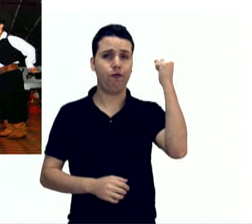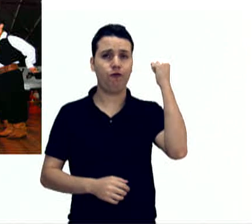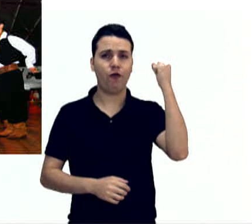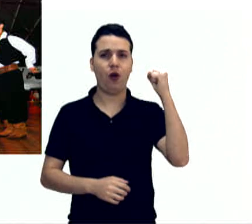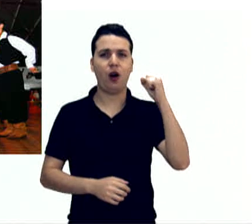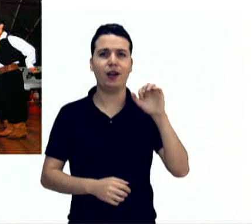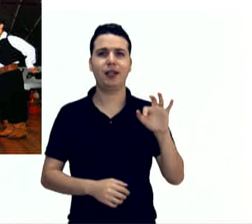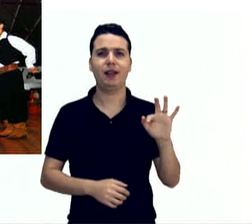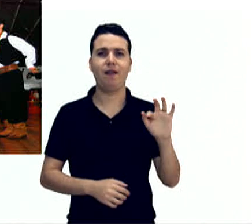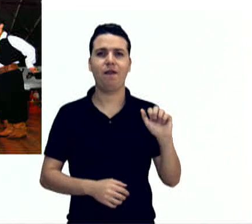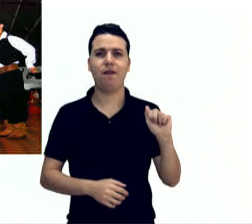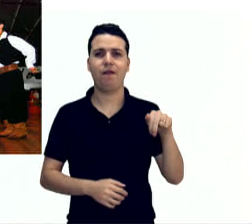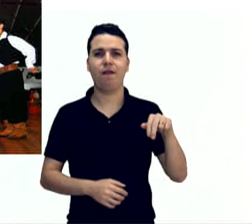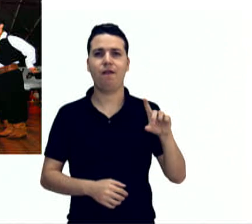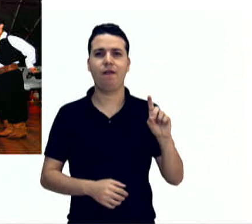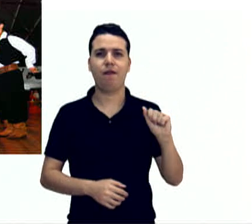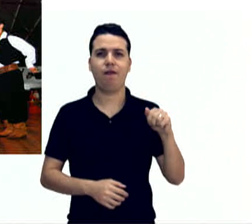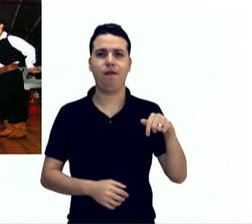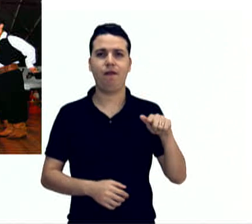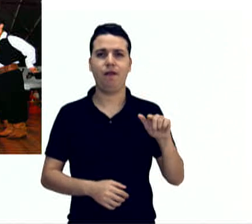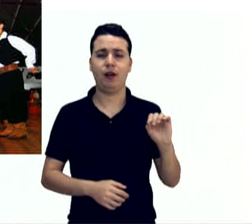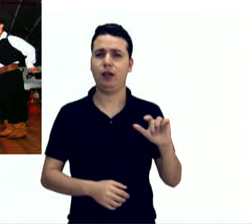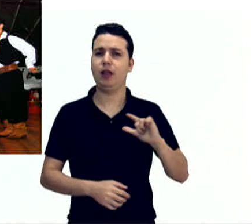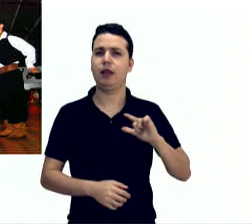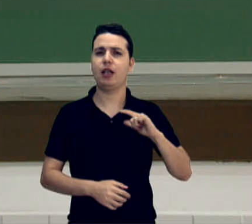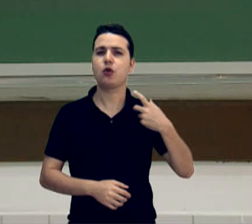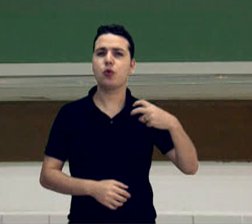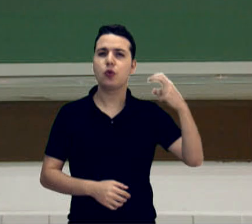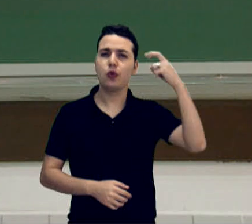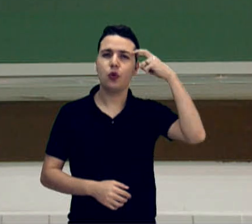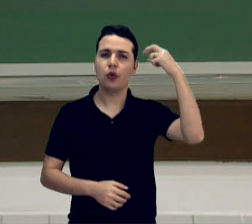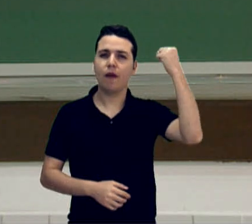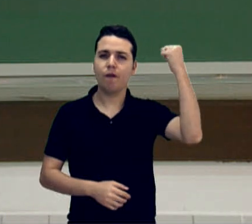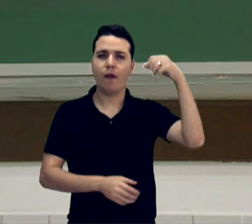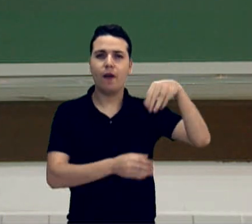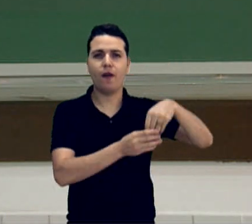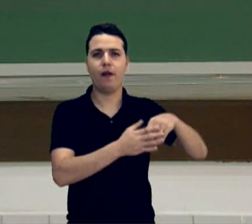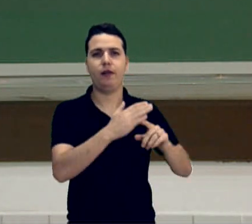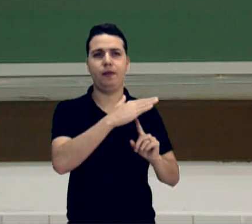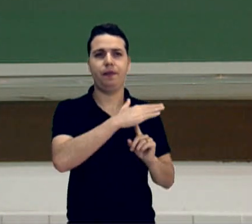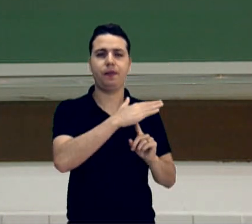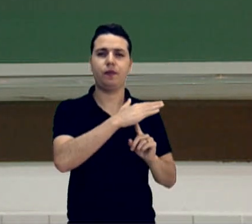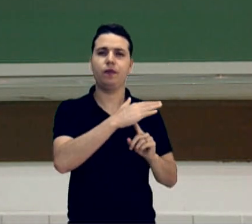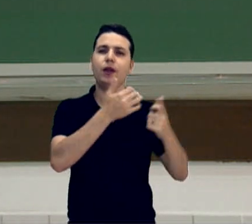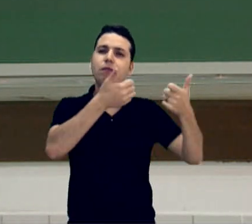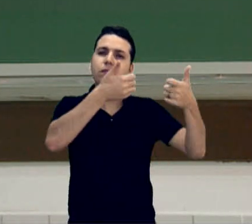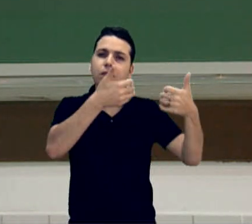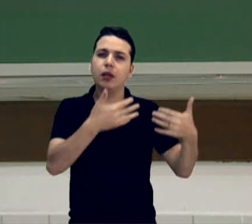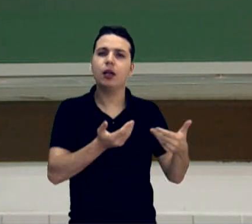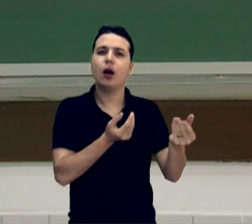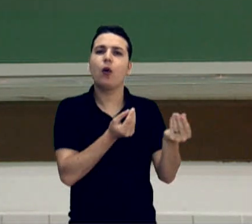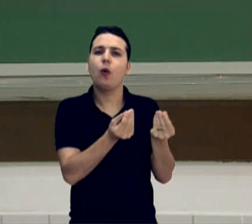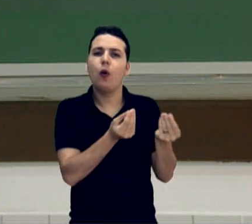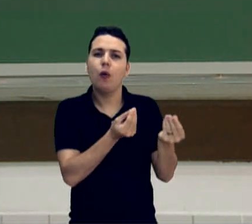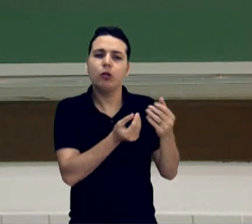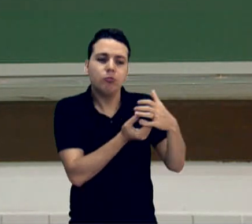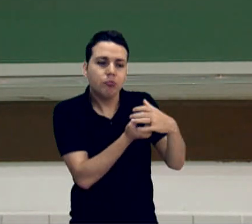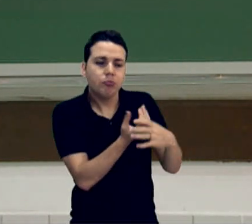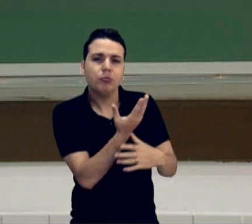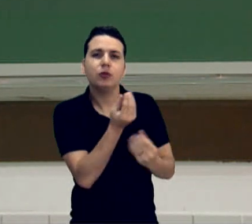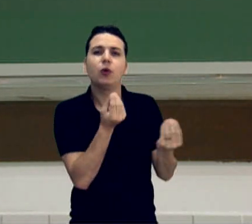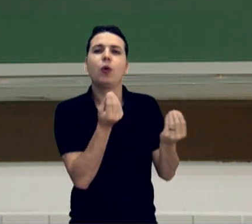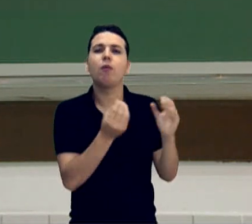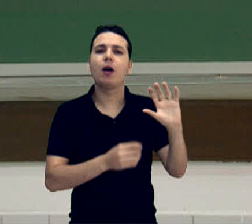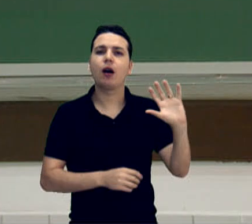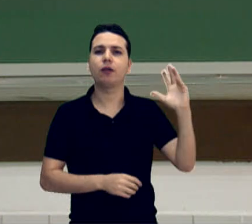uma história, tem toda uma cultura, né? Que explica, né? Como que surgiu, como que